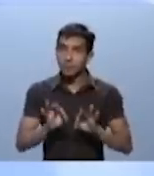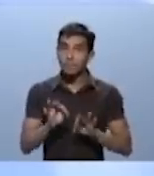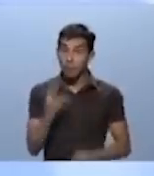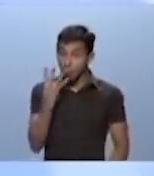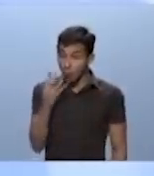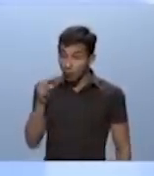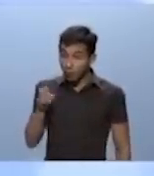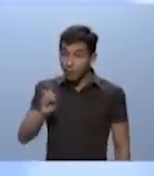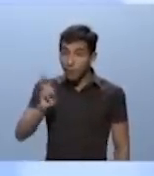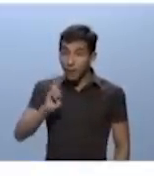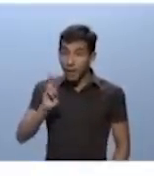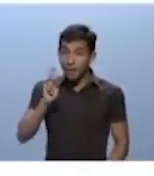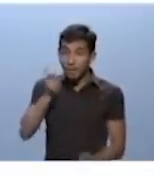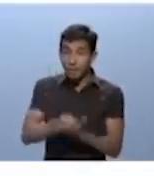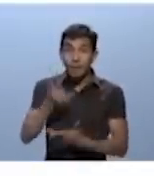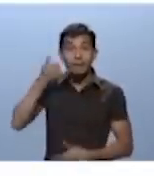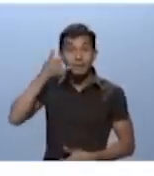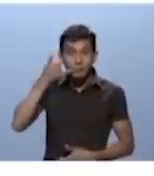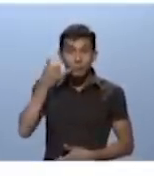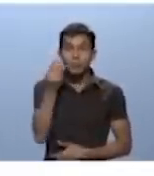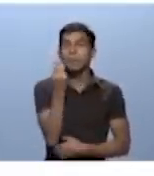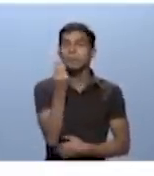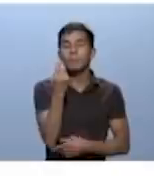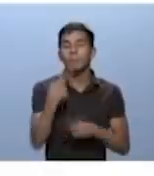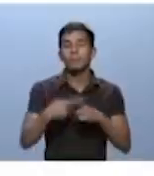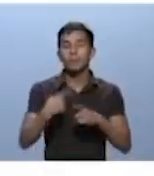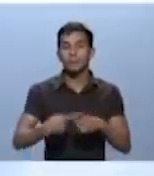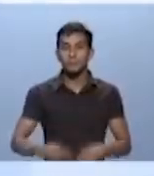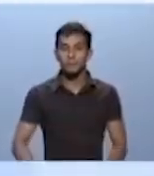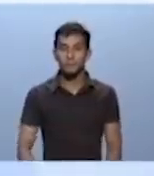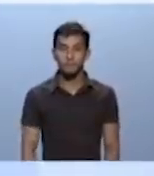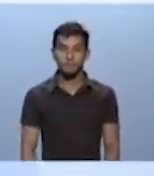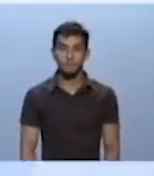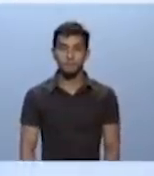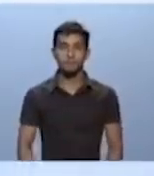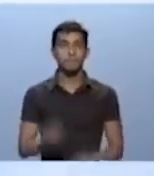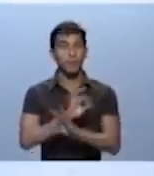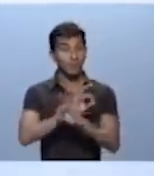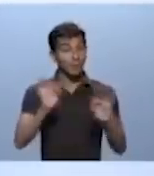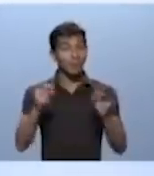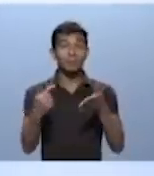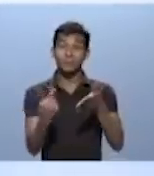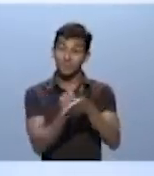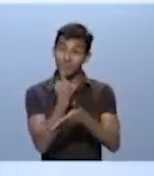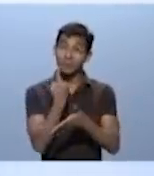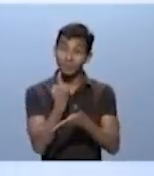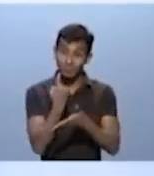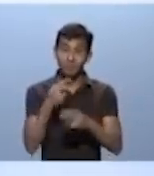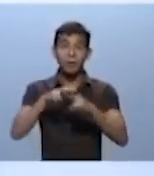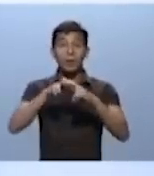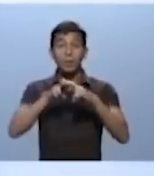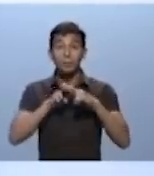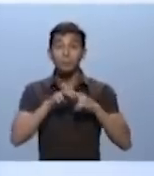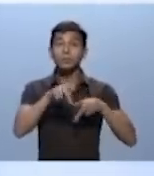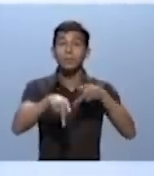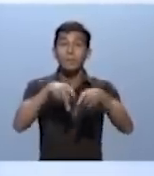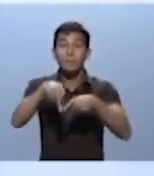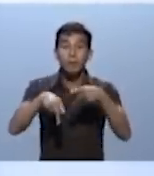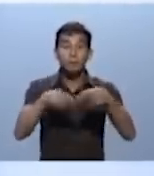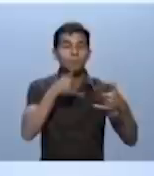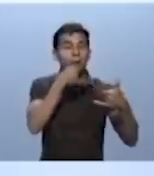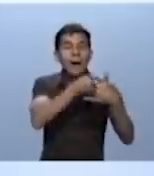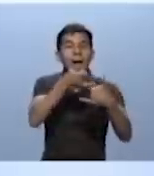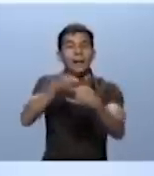por mês com linha Temporada candidato sua resposta Ótima pergunta é ótima para atender a população atende em média